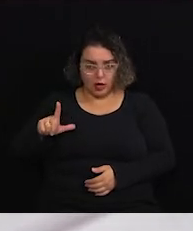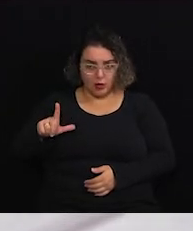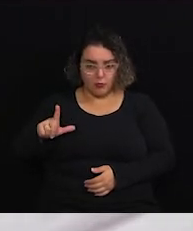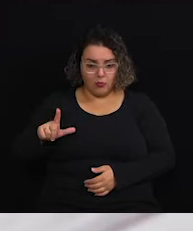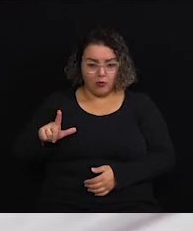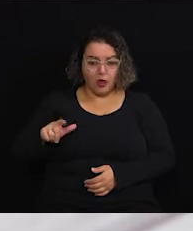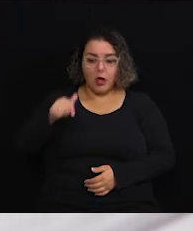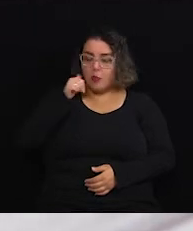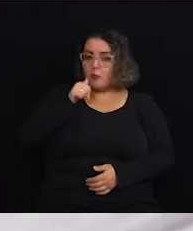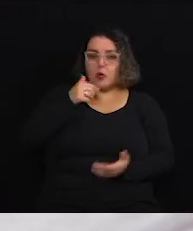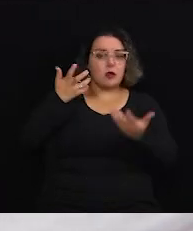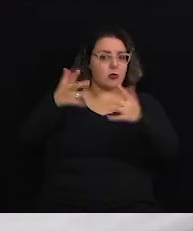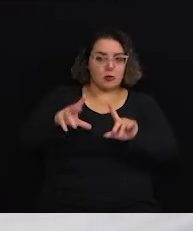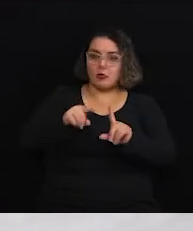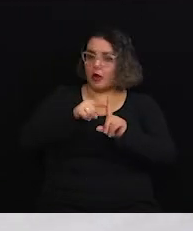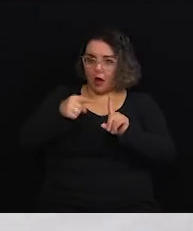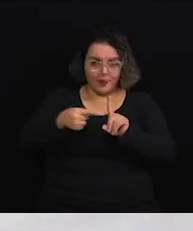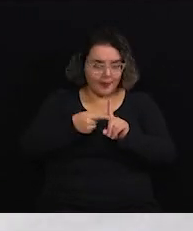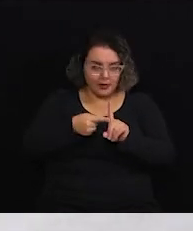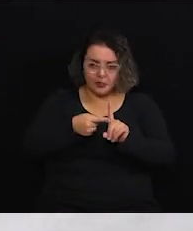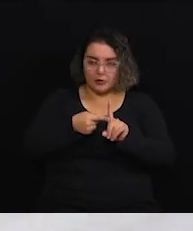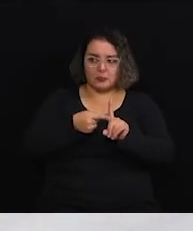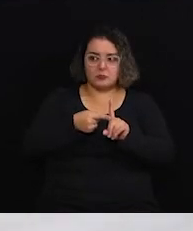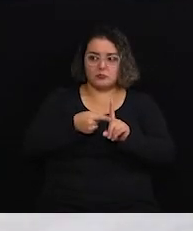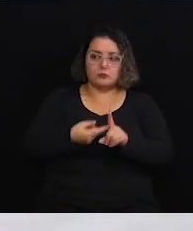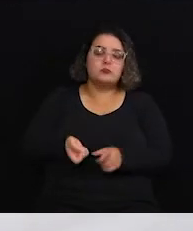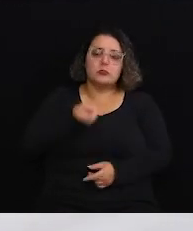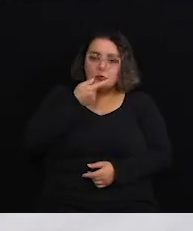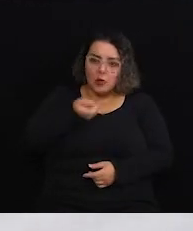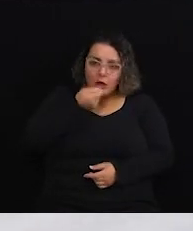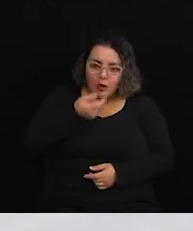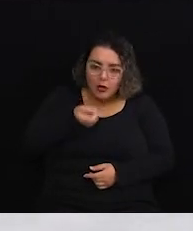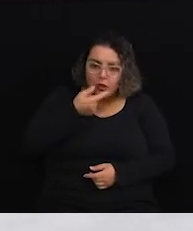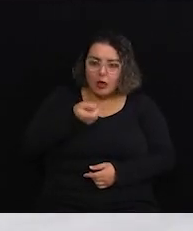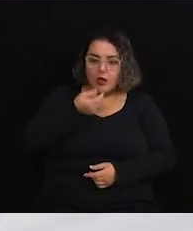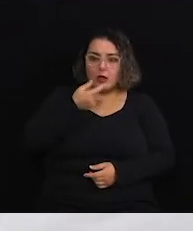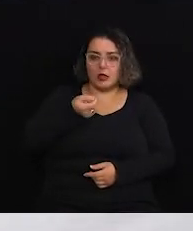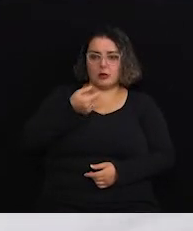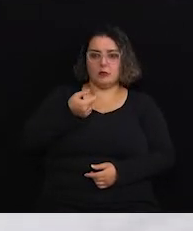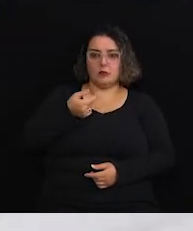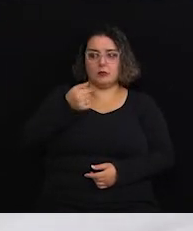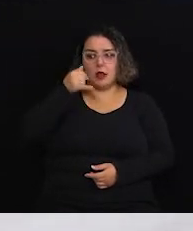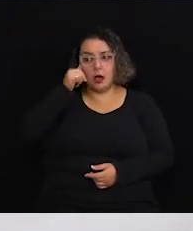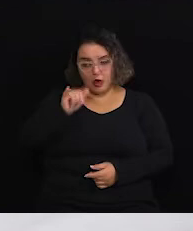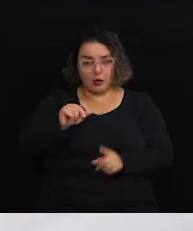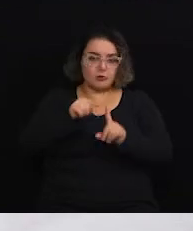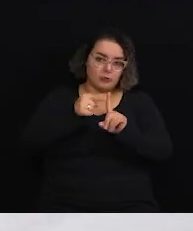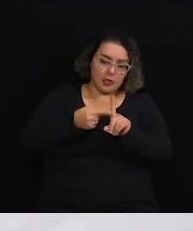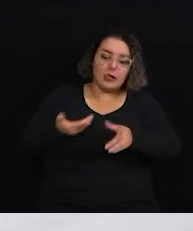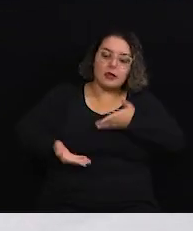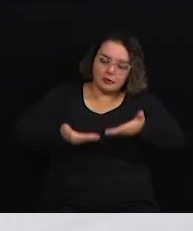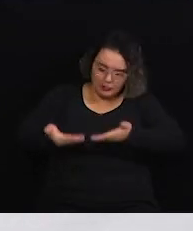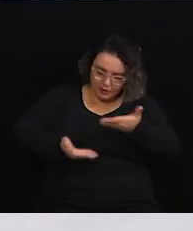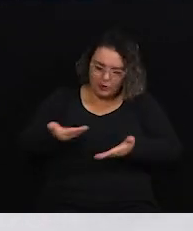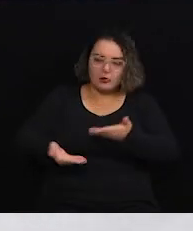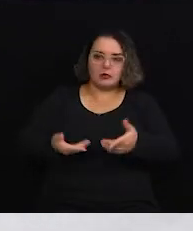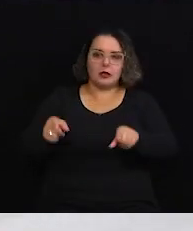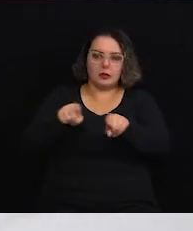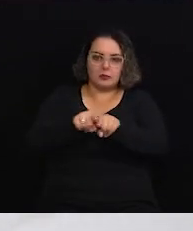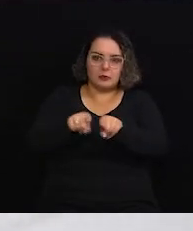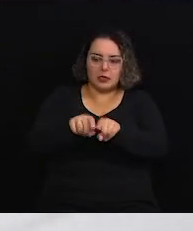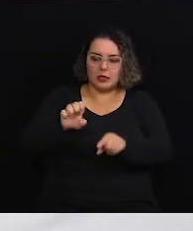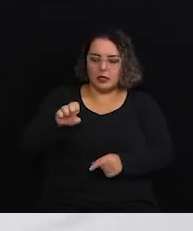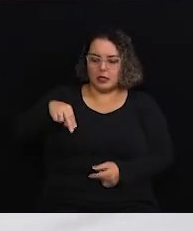a mulher que não quer ter o filho, ela vai estar tomando o medicamento para evitar ter o filho e para estar sendo tratada